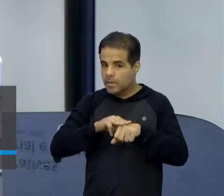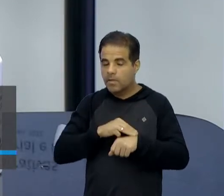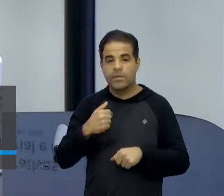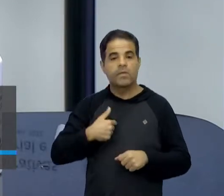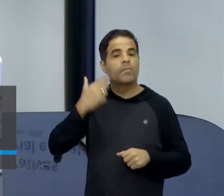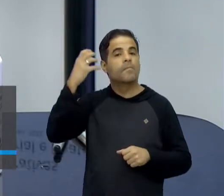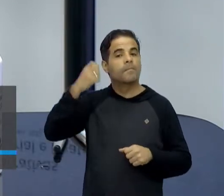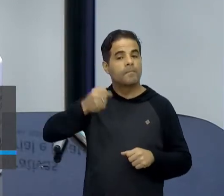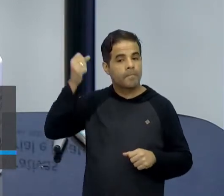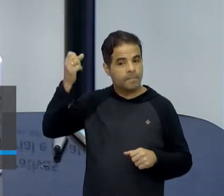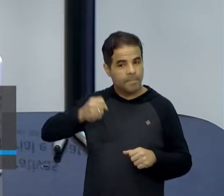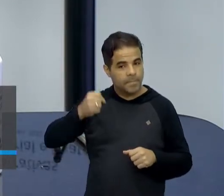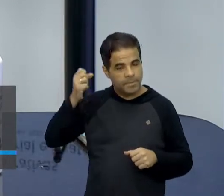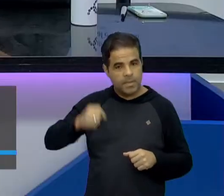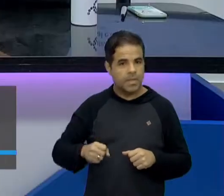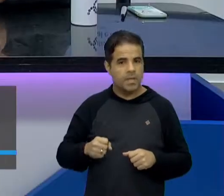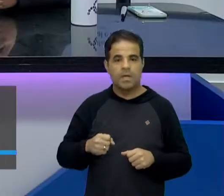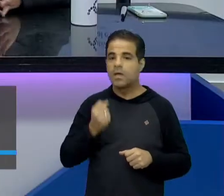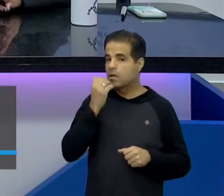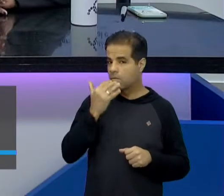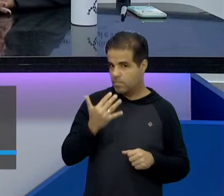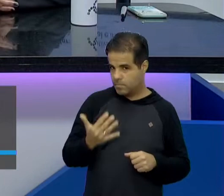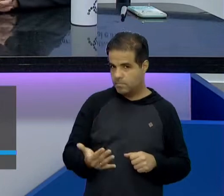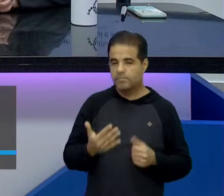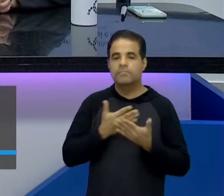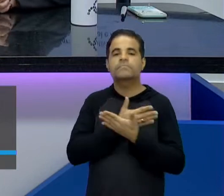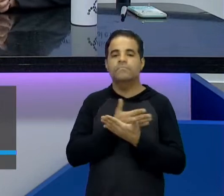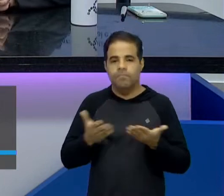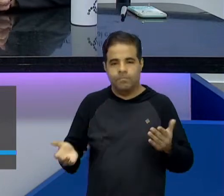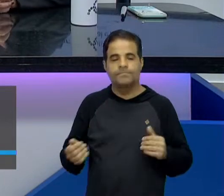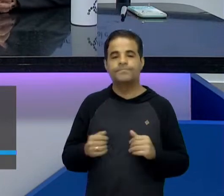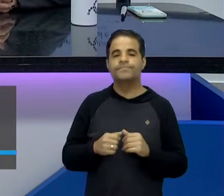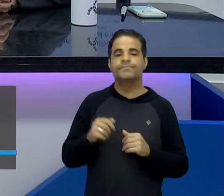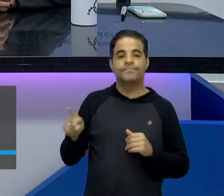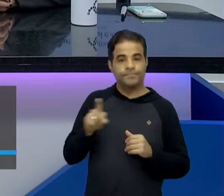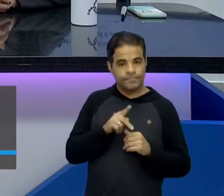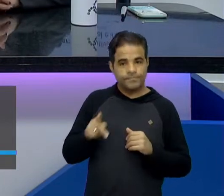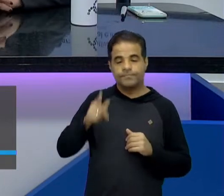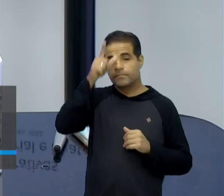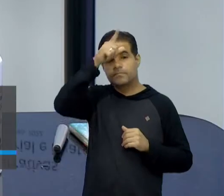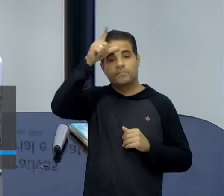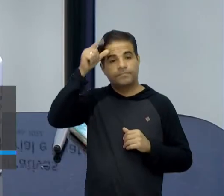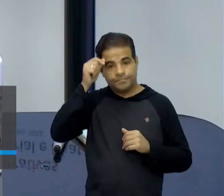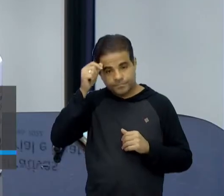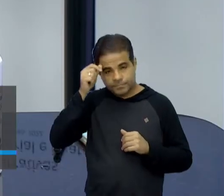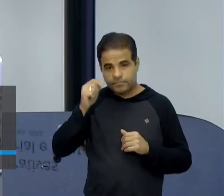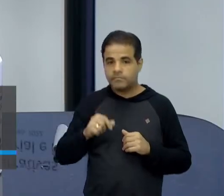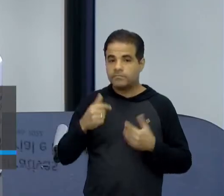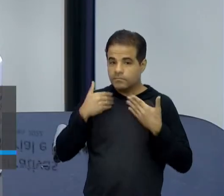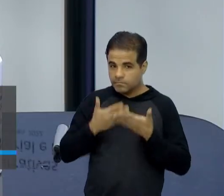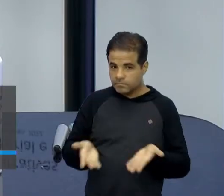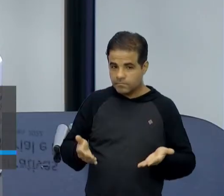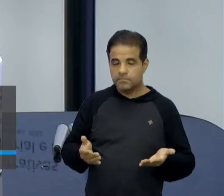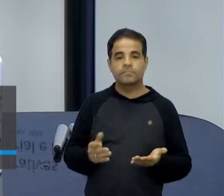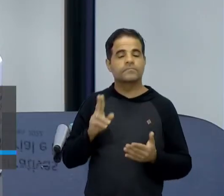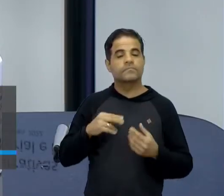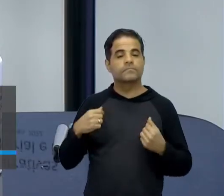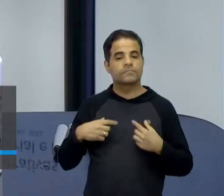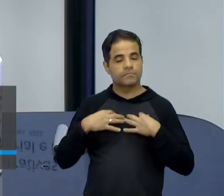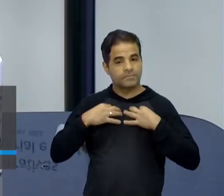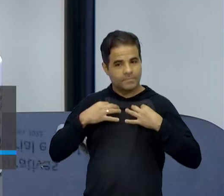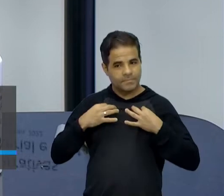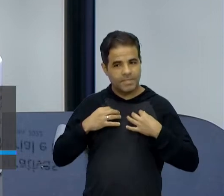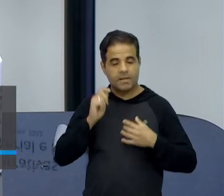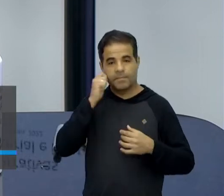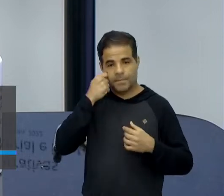branca, né? Na paleta de cores, de acordo com o nosso querido Guerreiro. E eu estou com uma blusinha